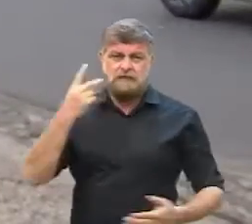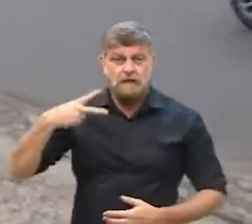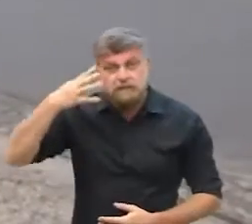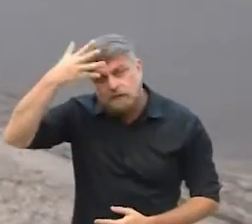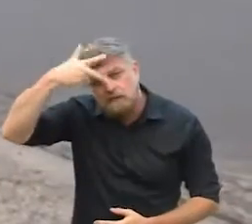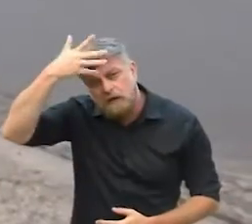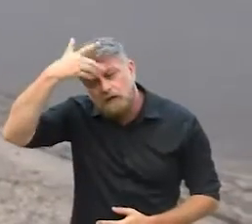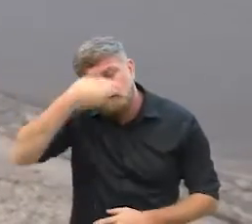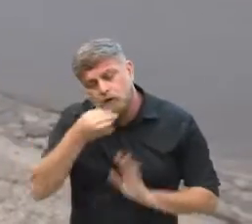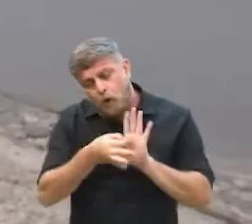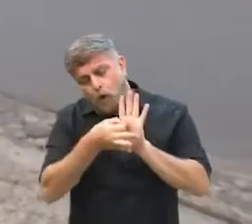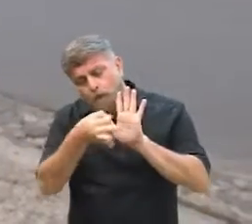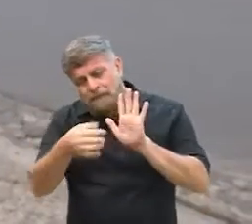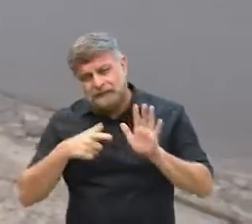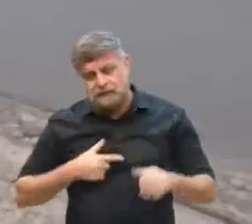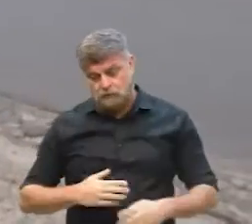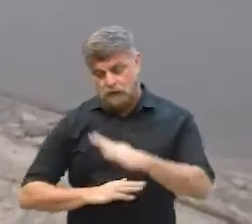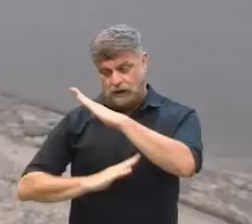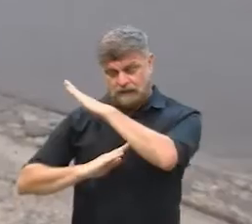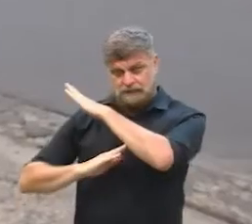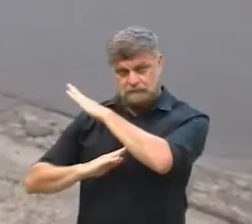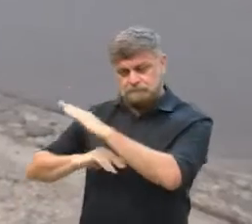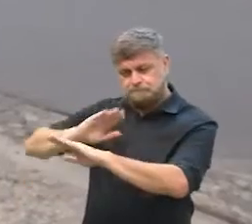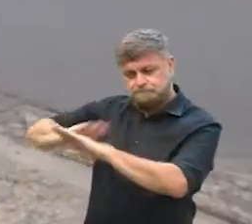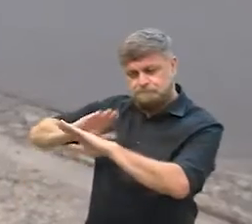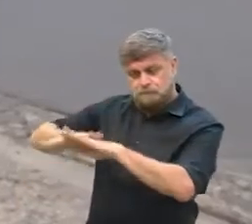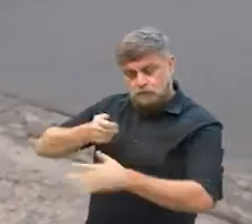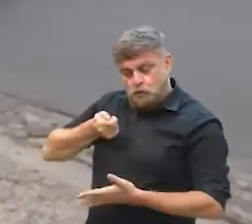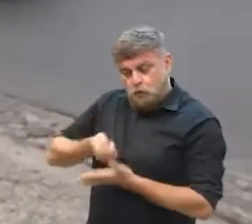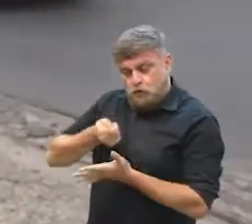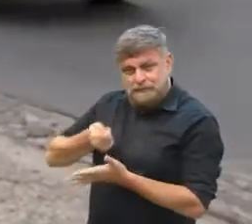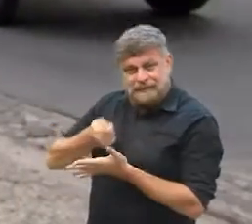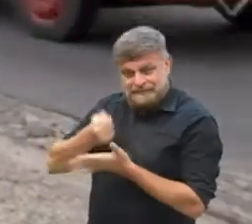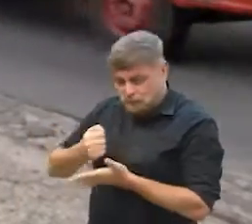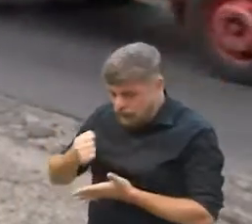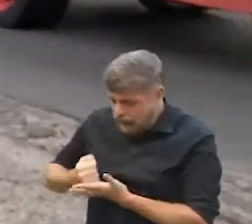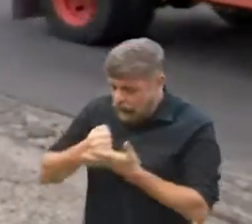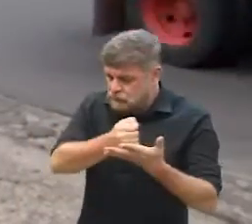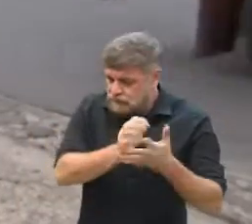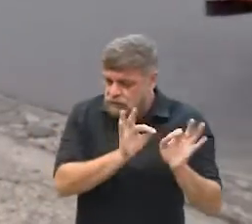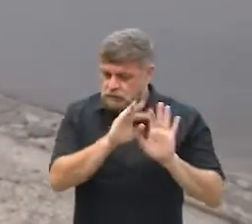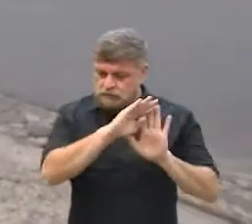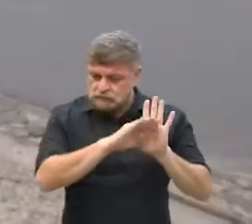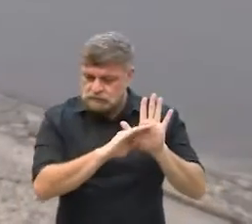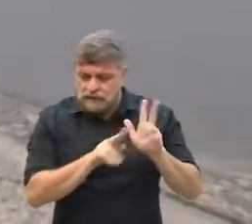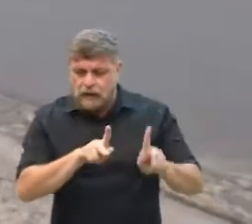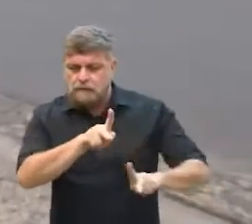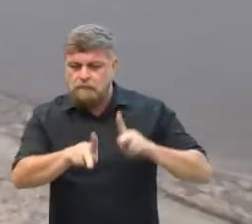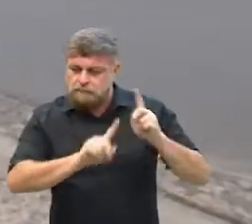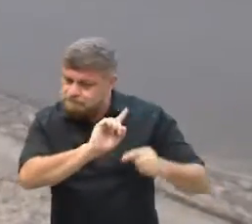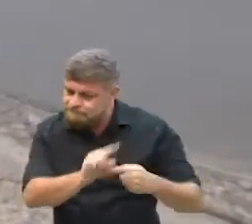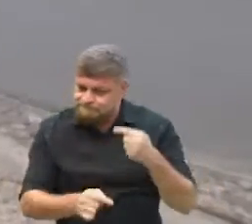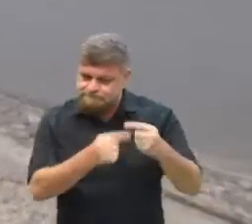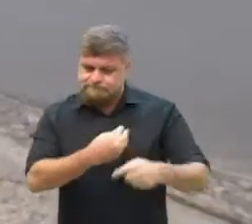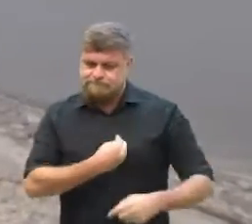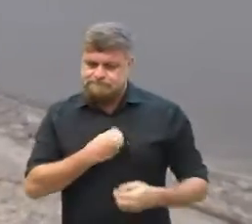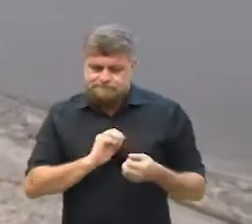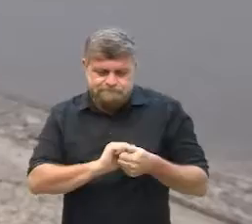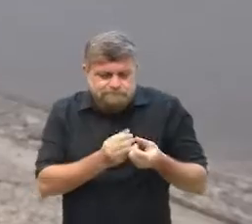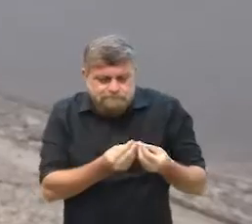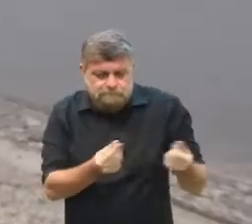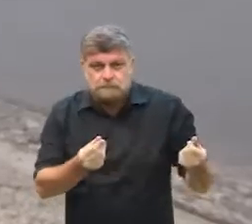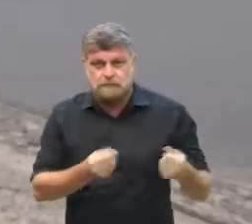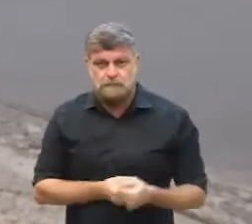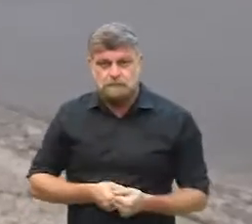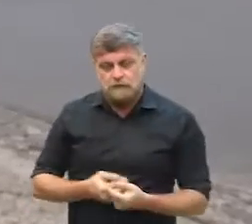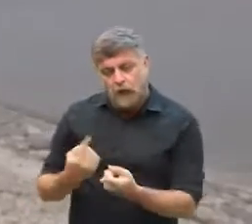vereador Rodrigo da Farmadic, a Câmara Municipal tem o dever de colaborar no projeto para o bem da população. Apesar da rodovia